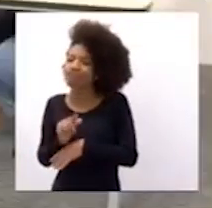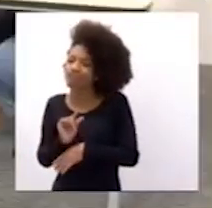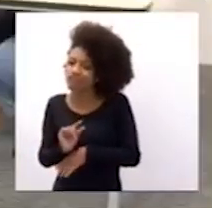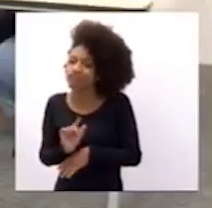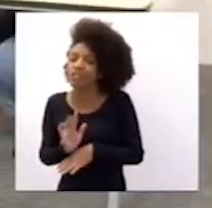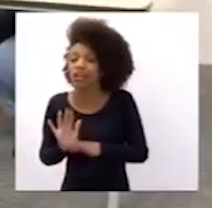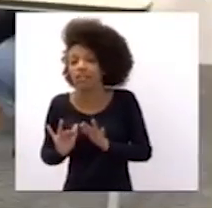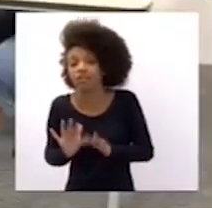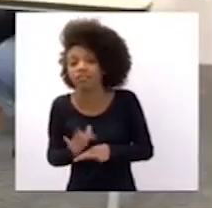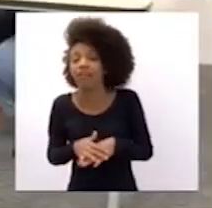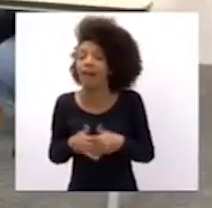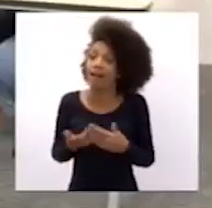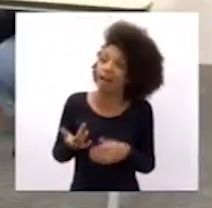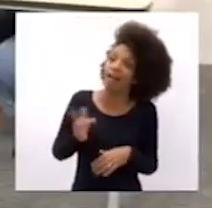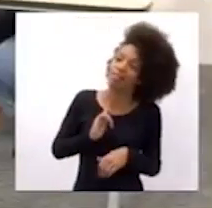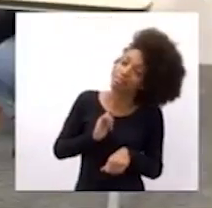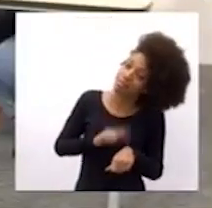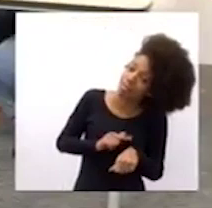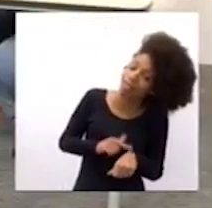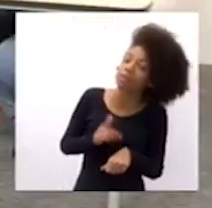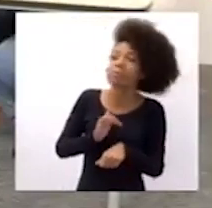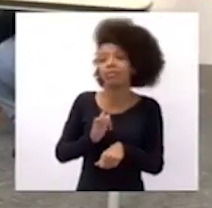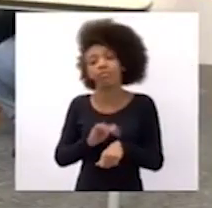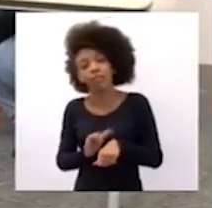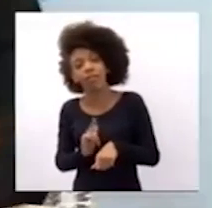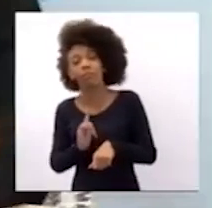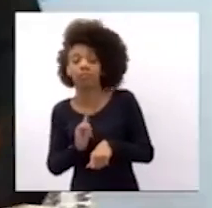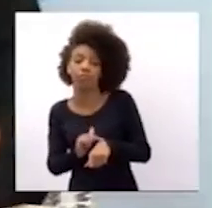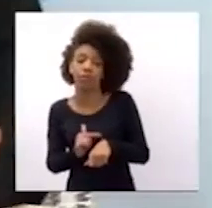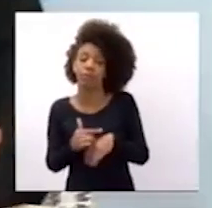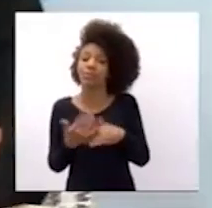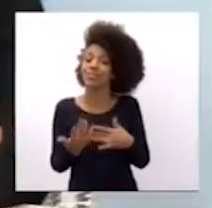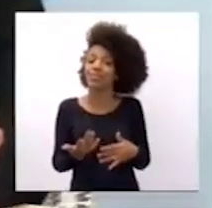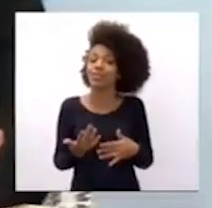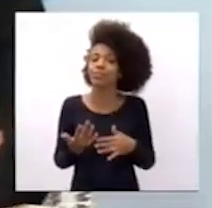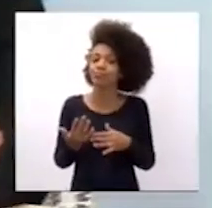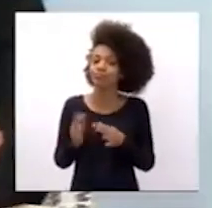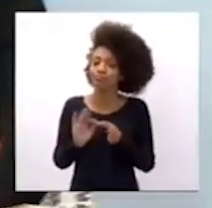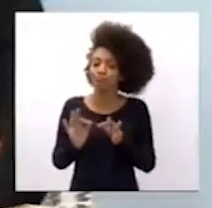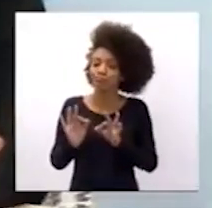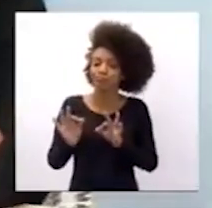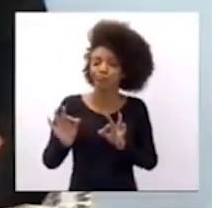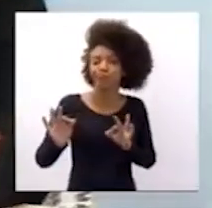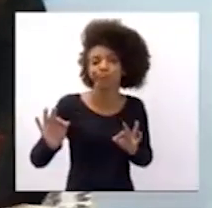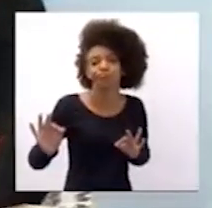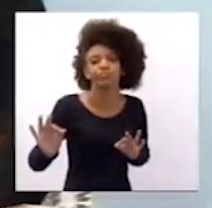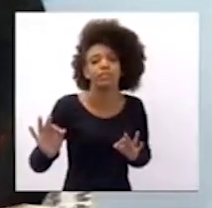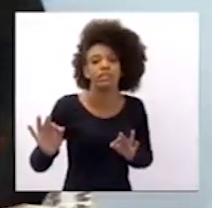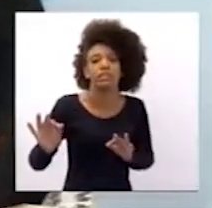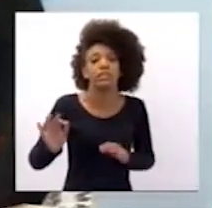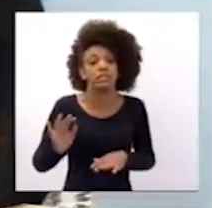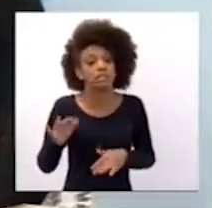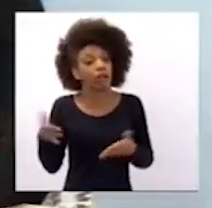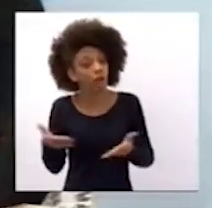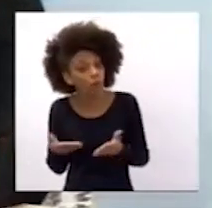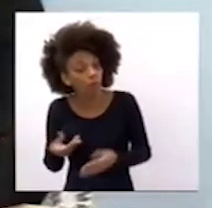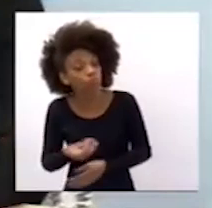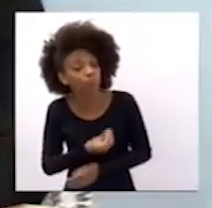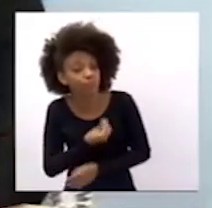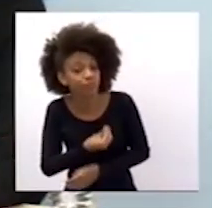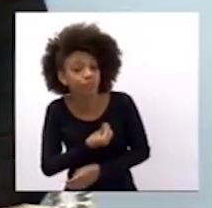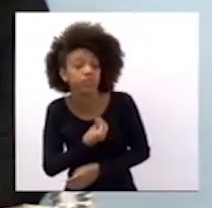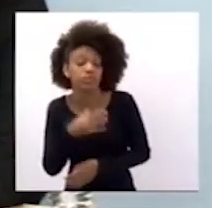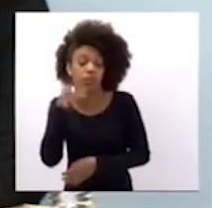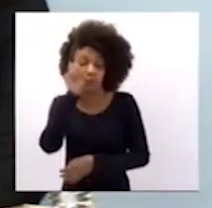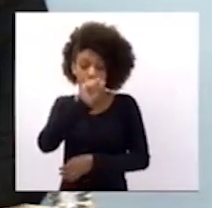eu tenho tempo, eu vou acabar fazendo. Então, a questão do tempo, acho que nesse momento que a gente está vivendo, né, no